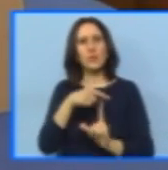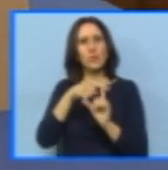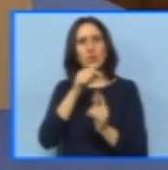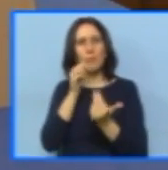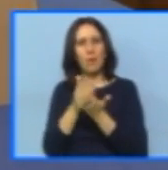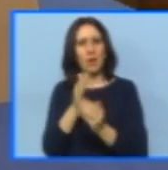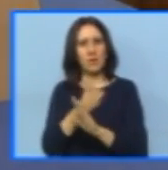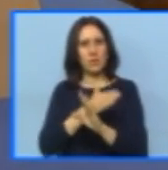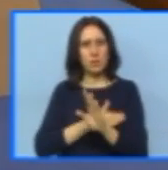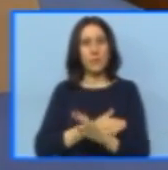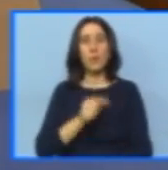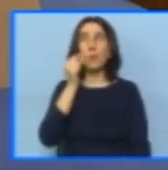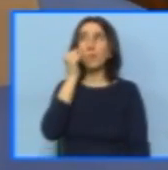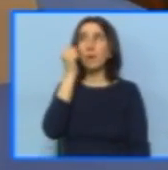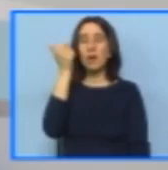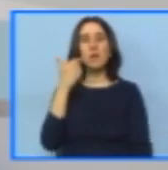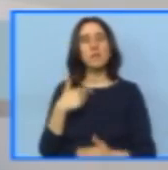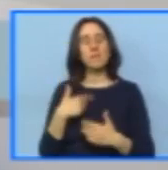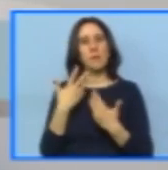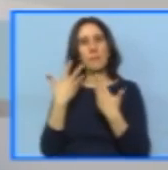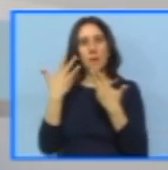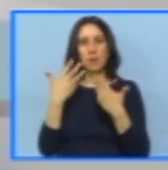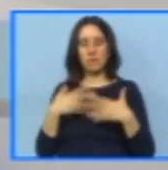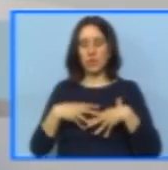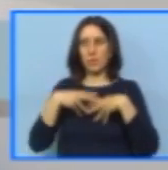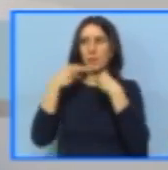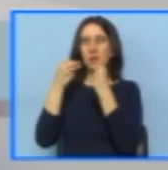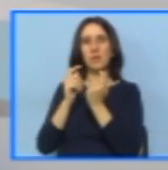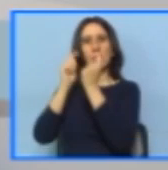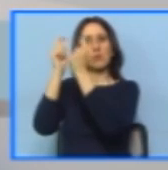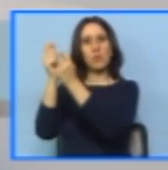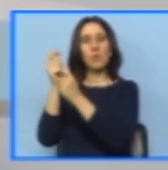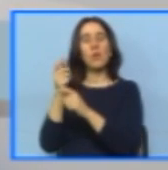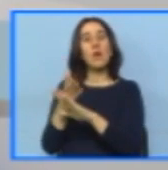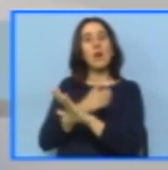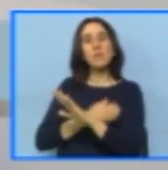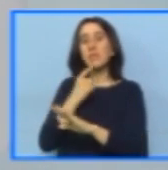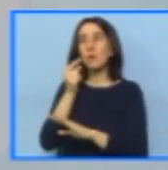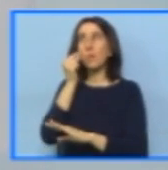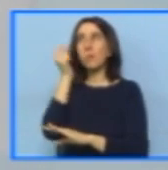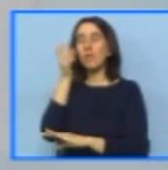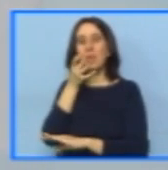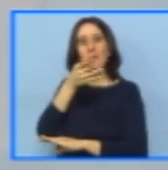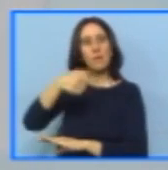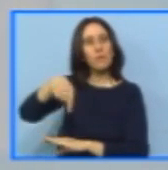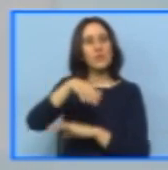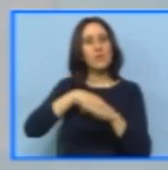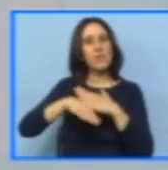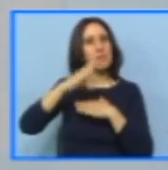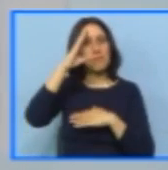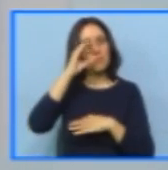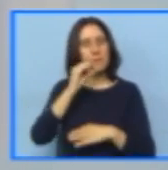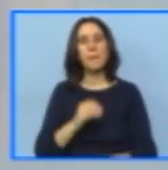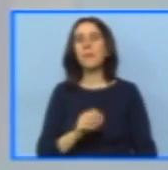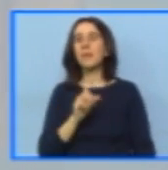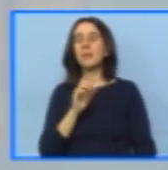Pai, nas tuas mãos entrego o meu espírito, e antes, Pai, perdoa-lhes porque não sabem o que fazem. Quais são as duas últimas frases de Santo